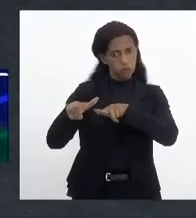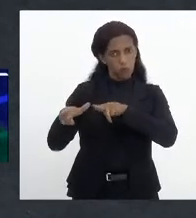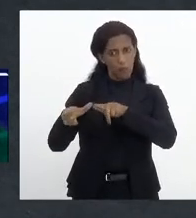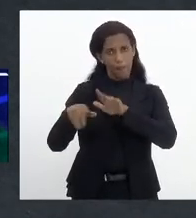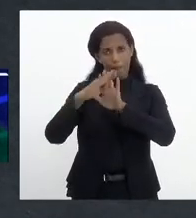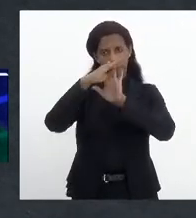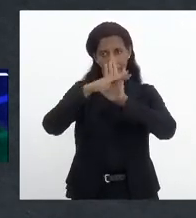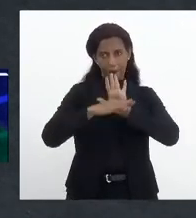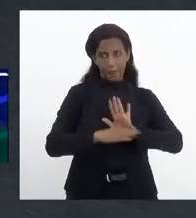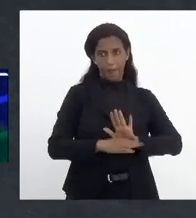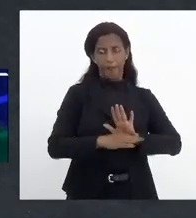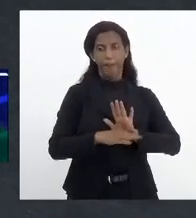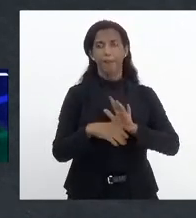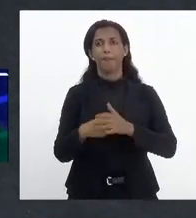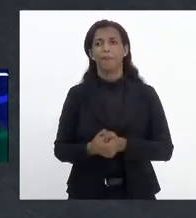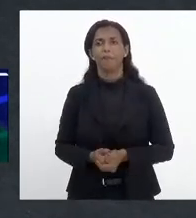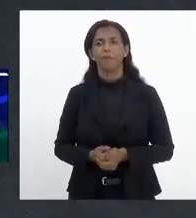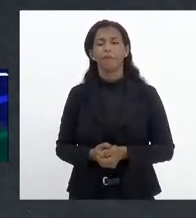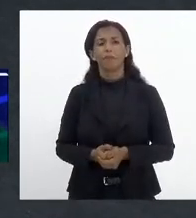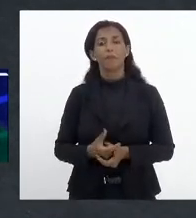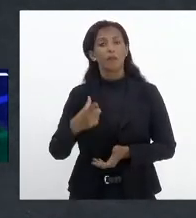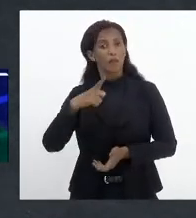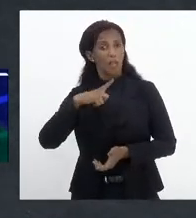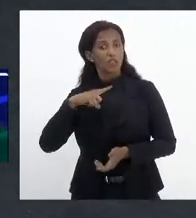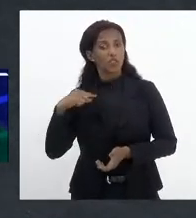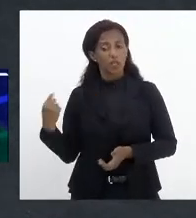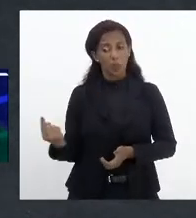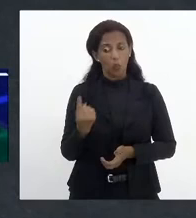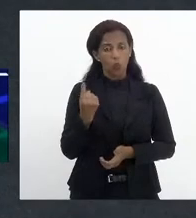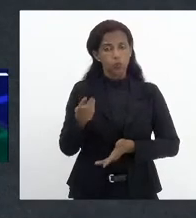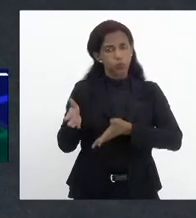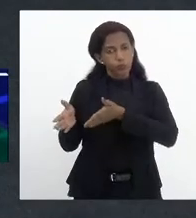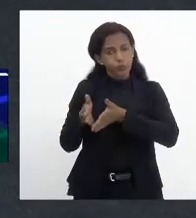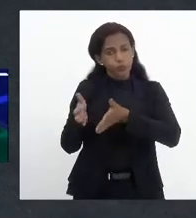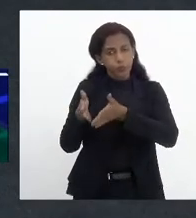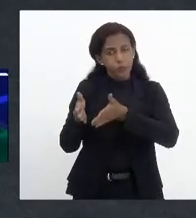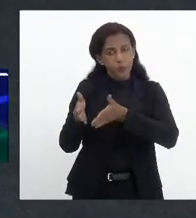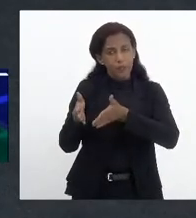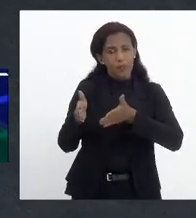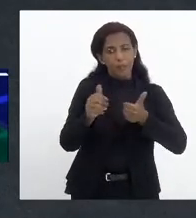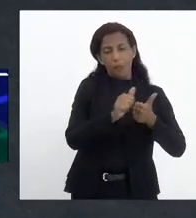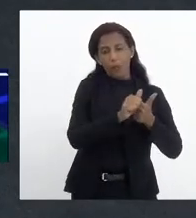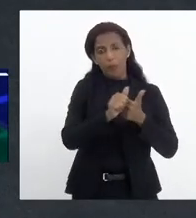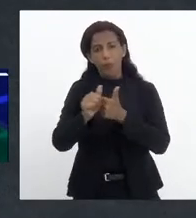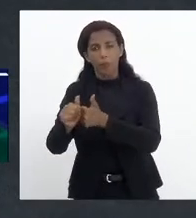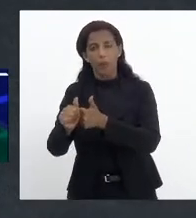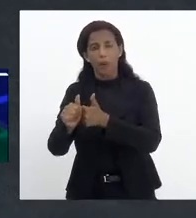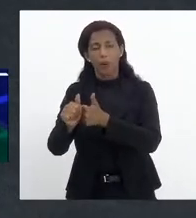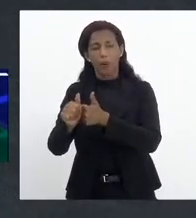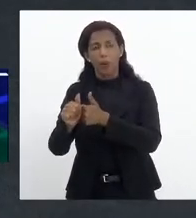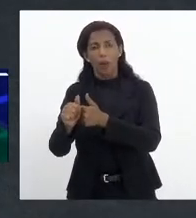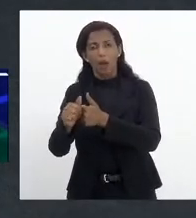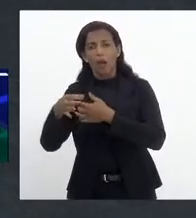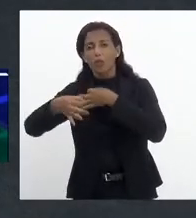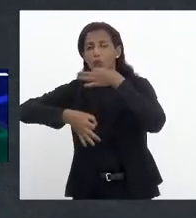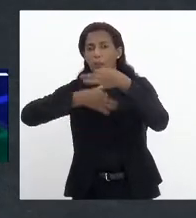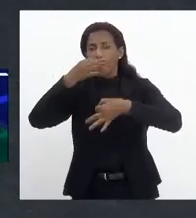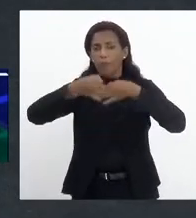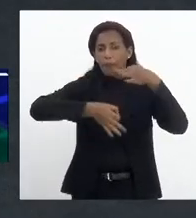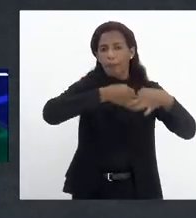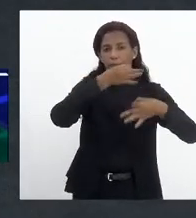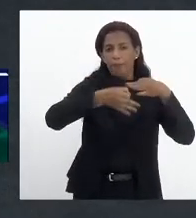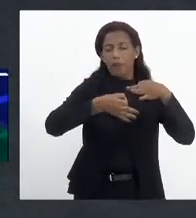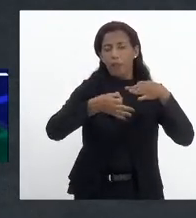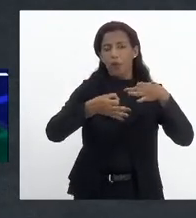nós temos um dispositivo que íamos acompanhar as contrapartidas